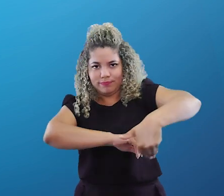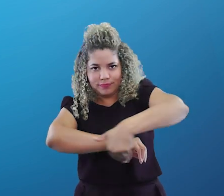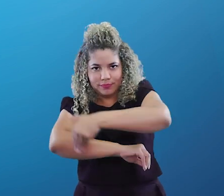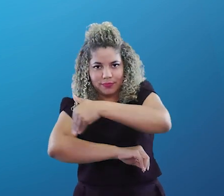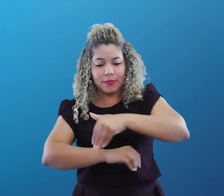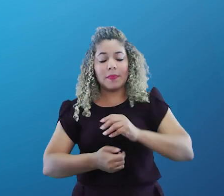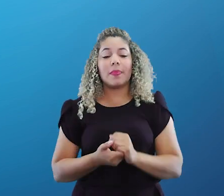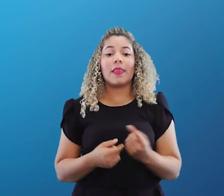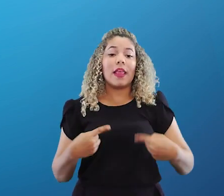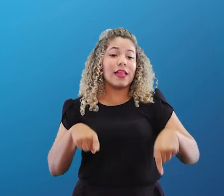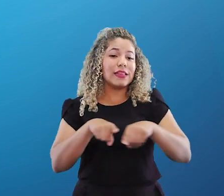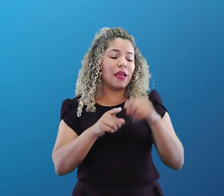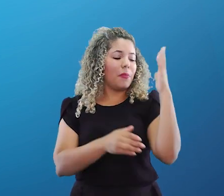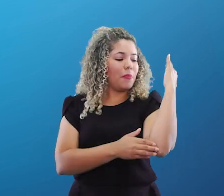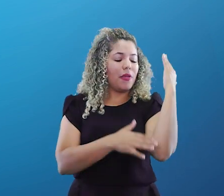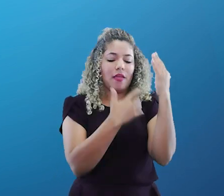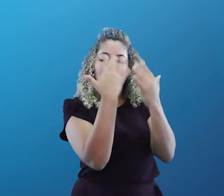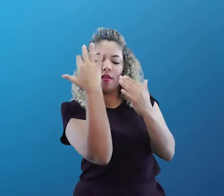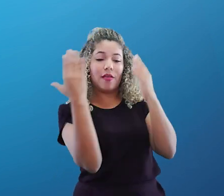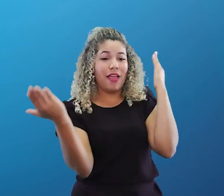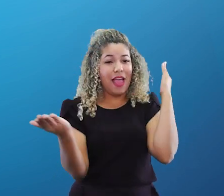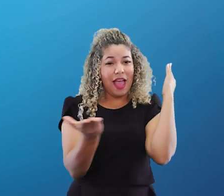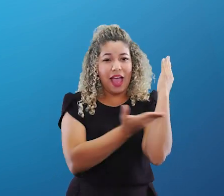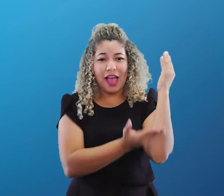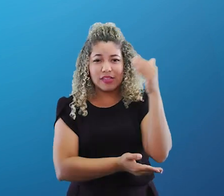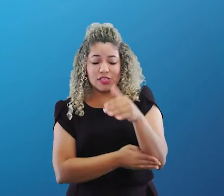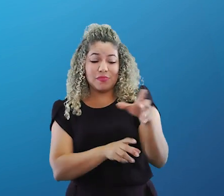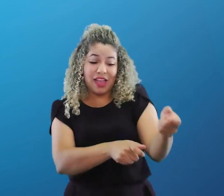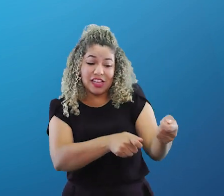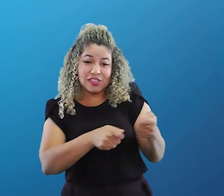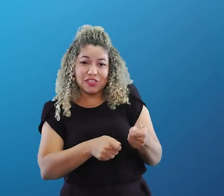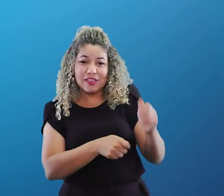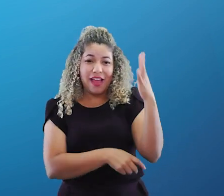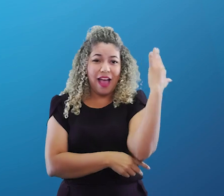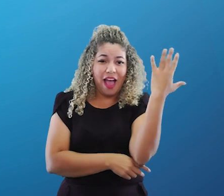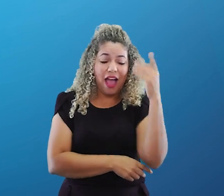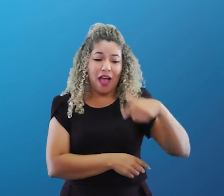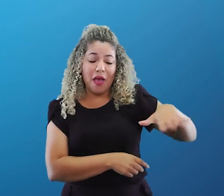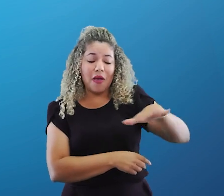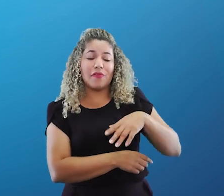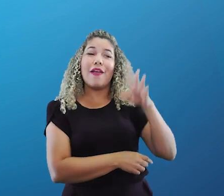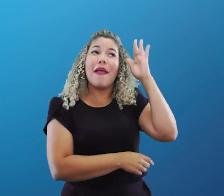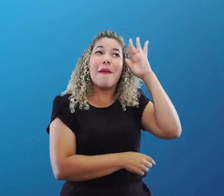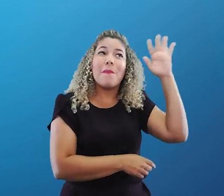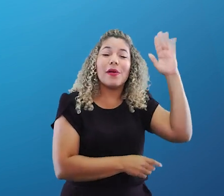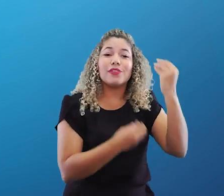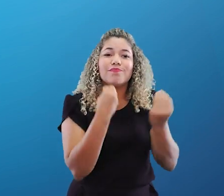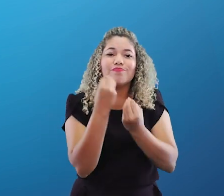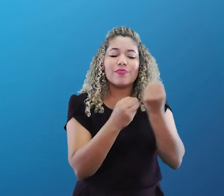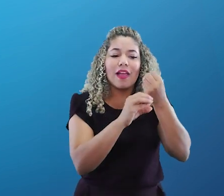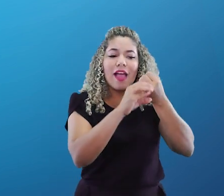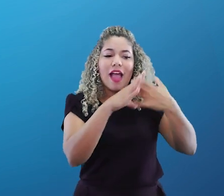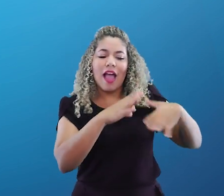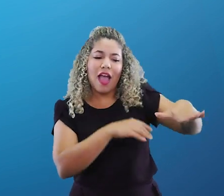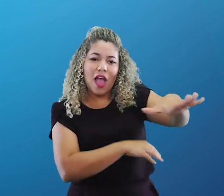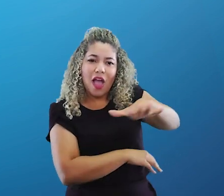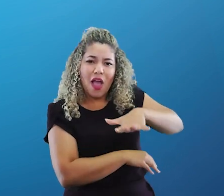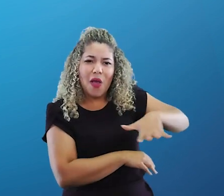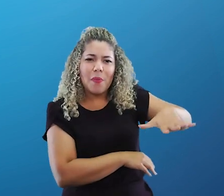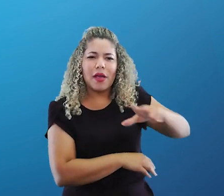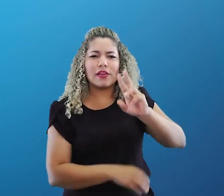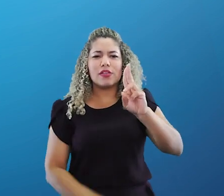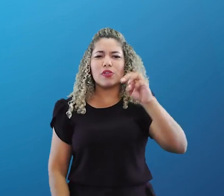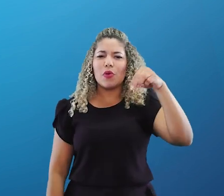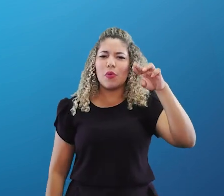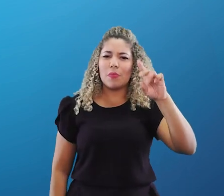O desmatamento é a remoção da vegetação nativa de uma área. Imagina como é caracterizado uma zona de umidade,